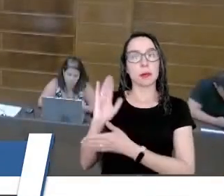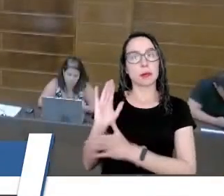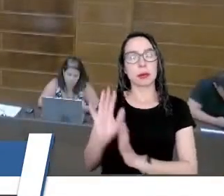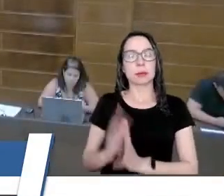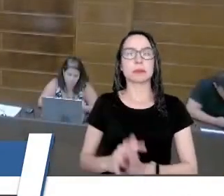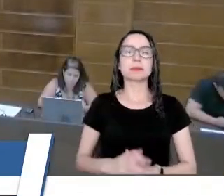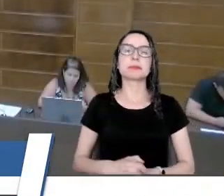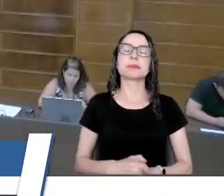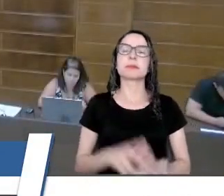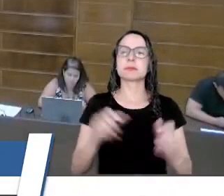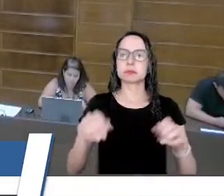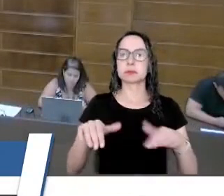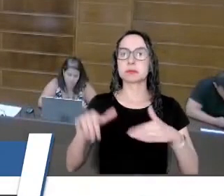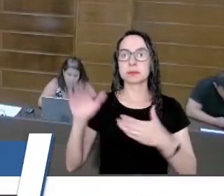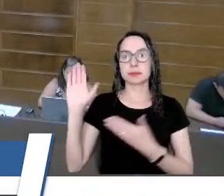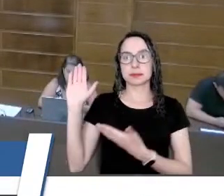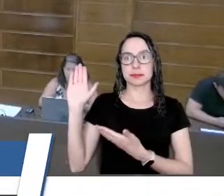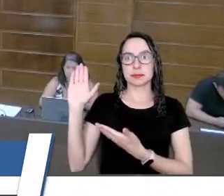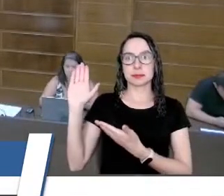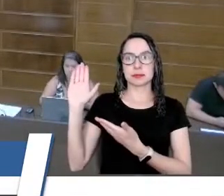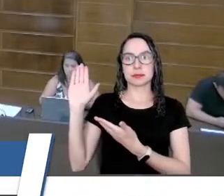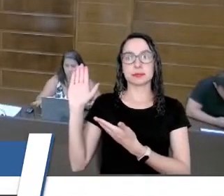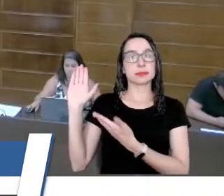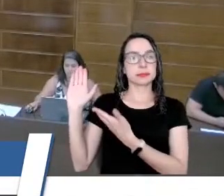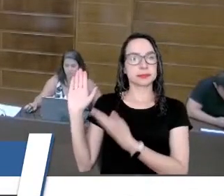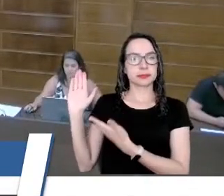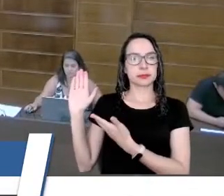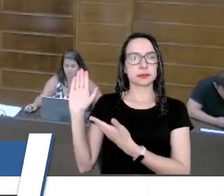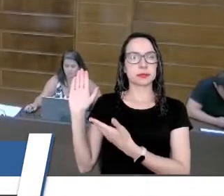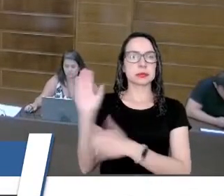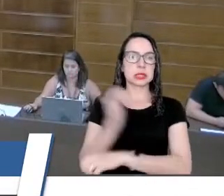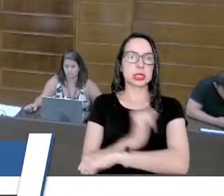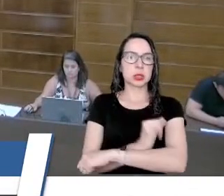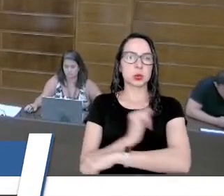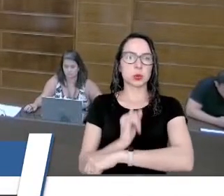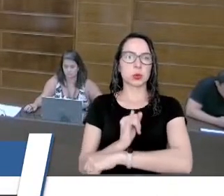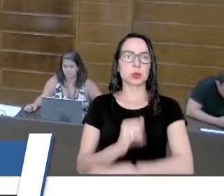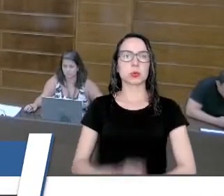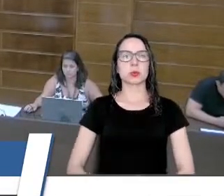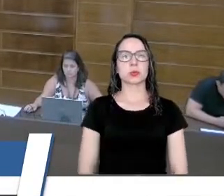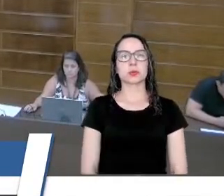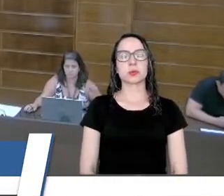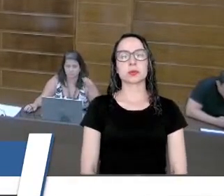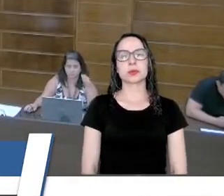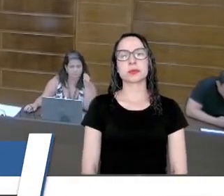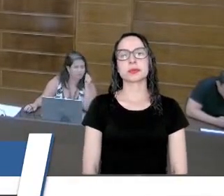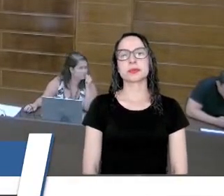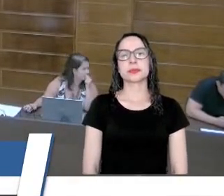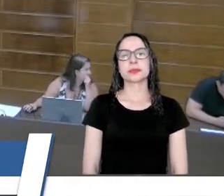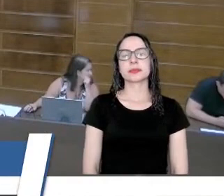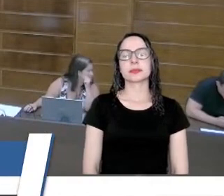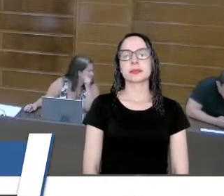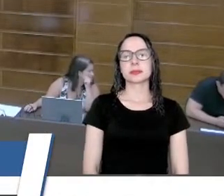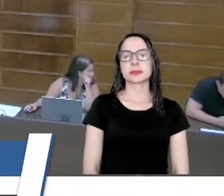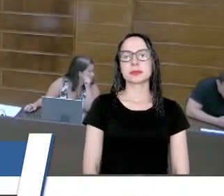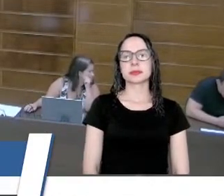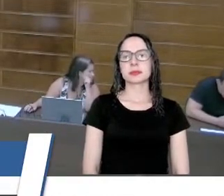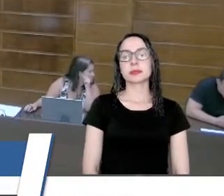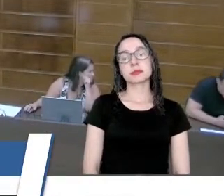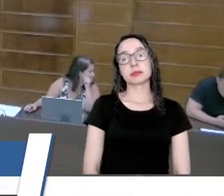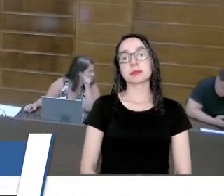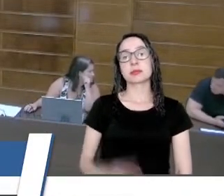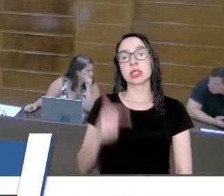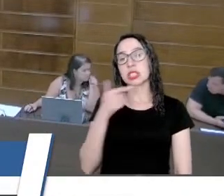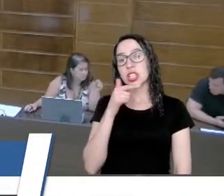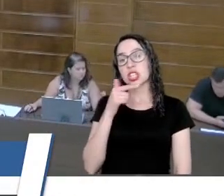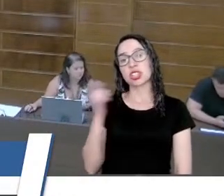o plenário. Peço palavra, excelência. Com a palavra, vereador Hilton Ferreira. Excelência, até pelas palavras do Gilson aí,